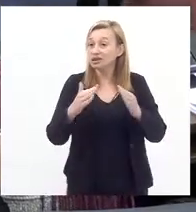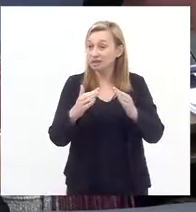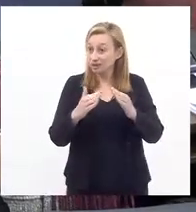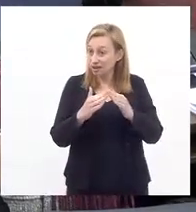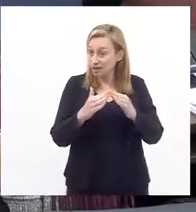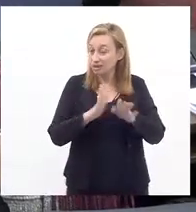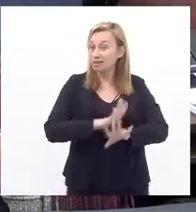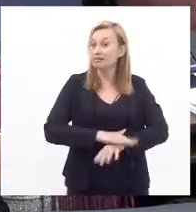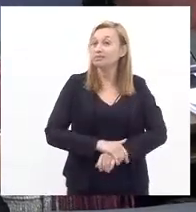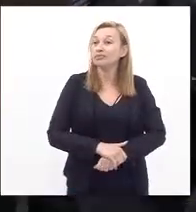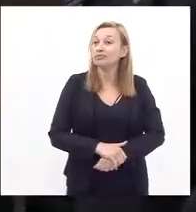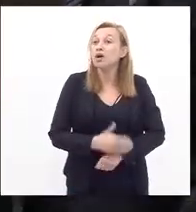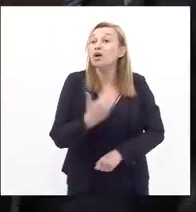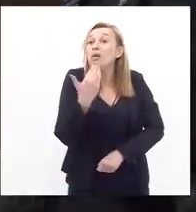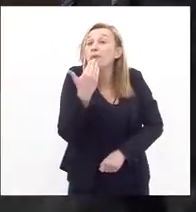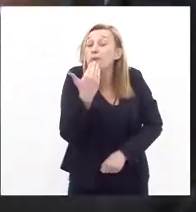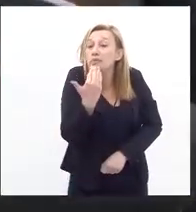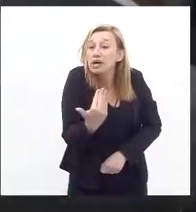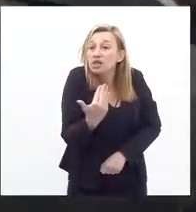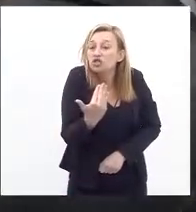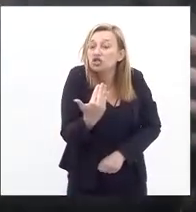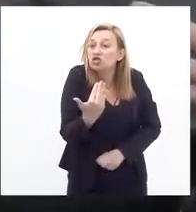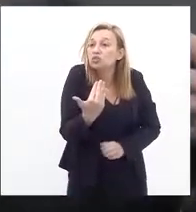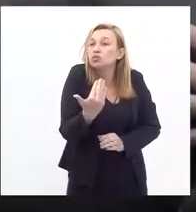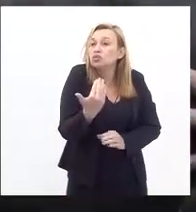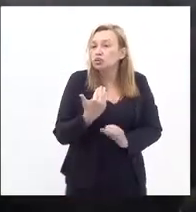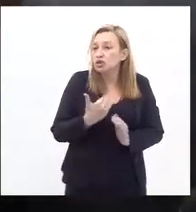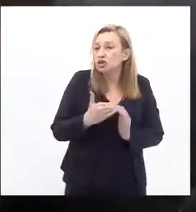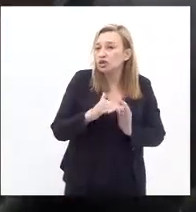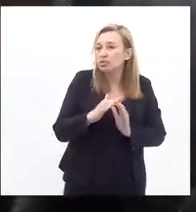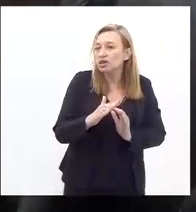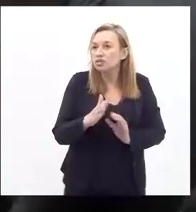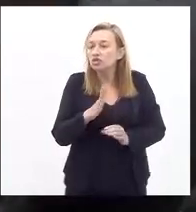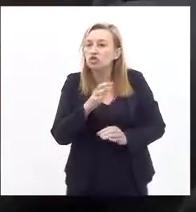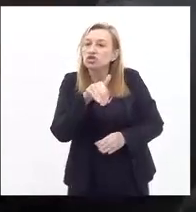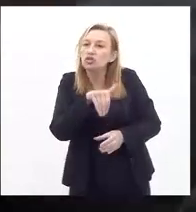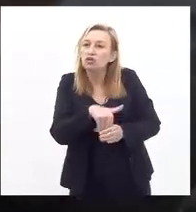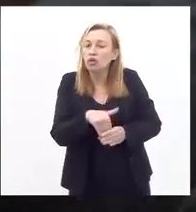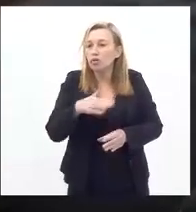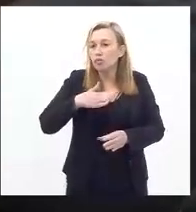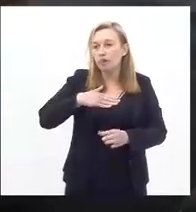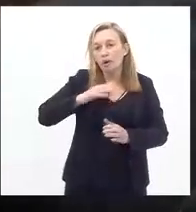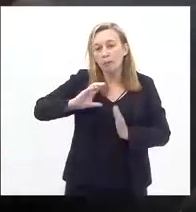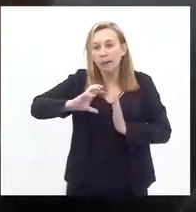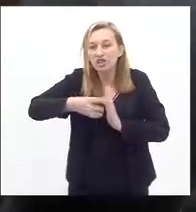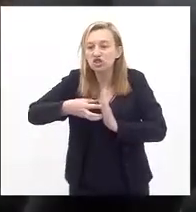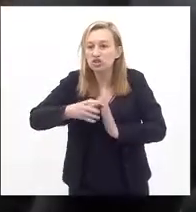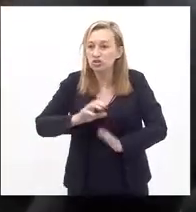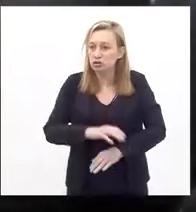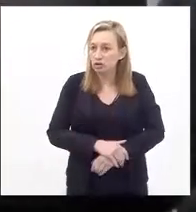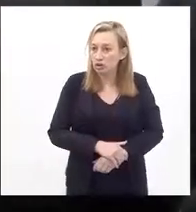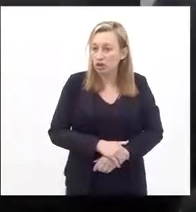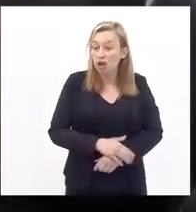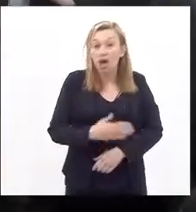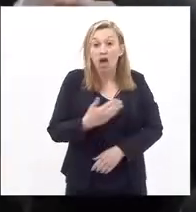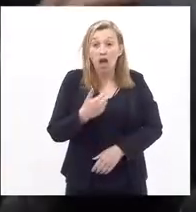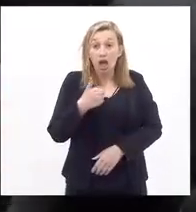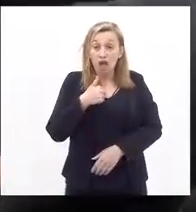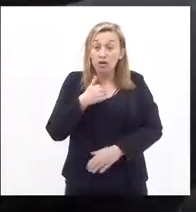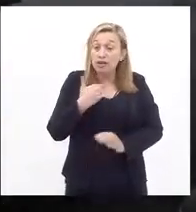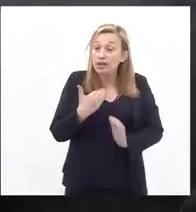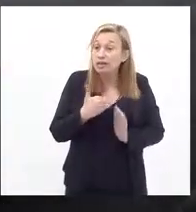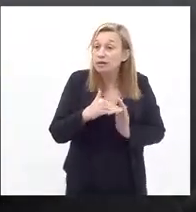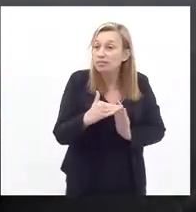casa pedir o encaminhamento de voto pelo meu partido que eu iria